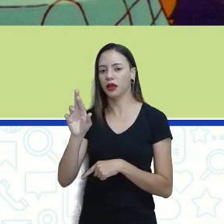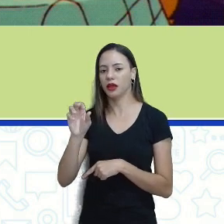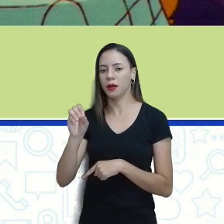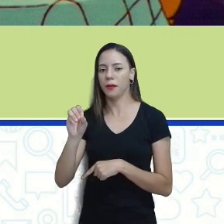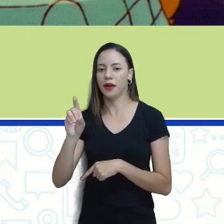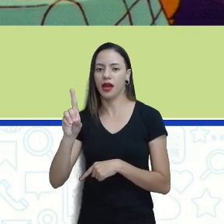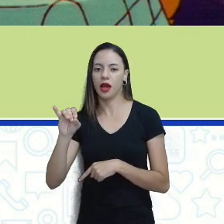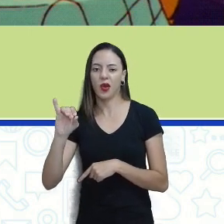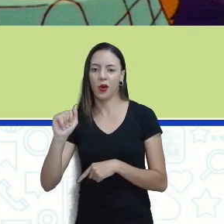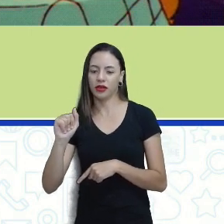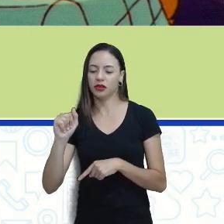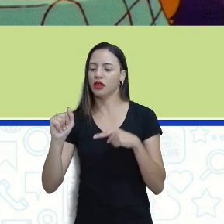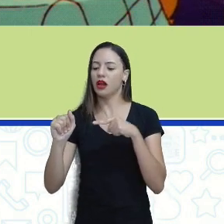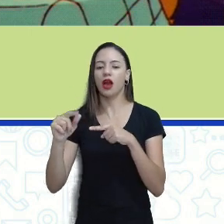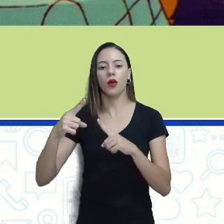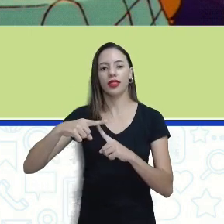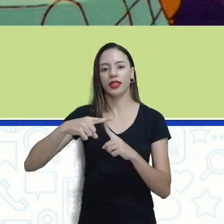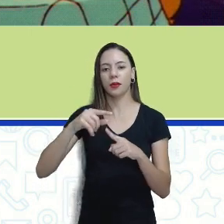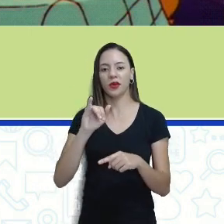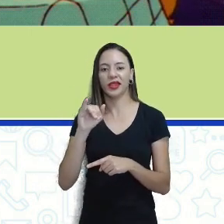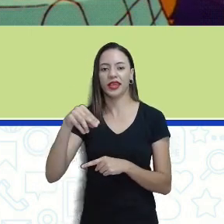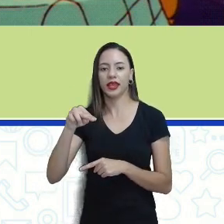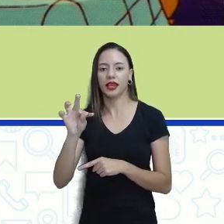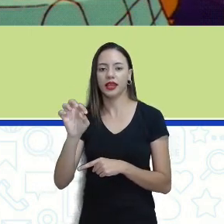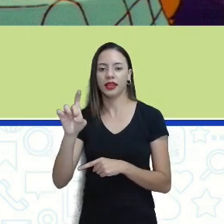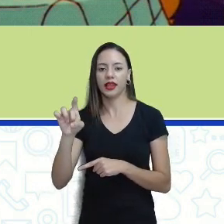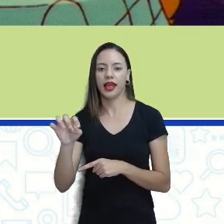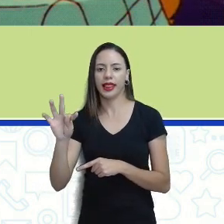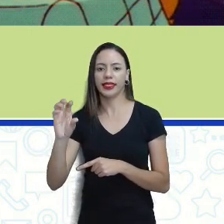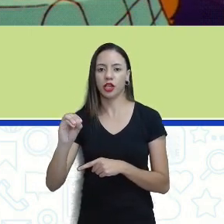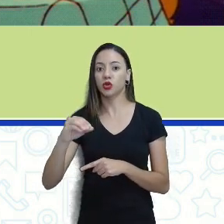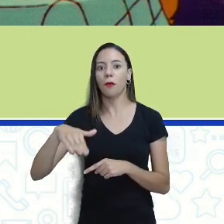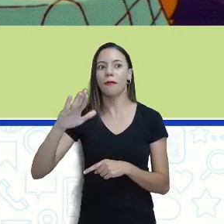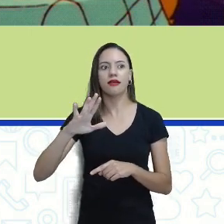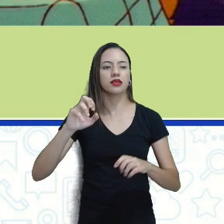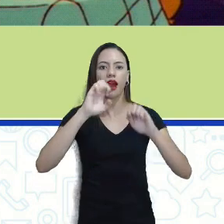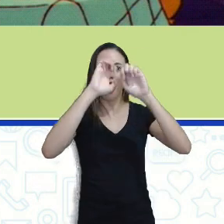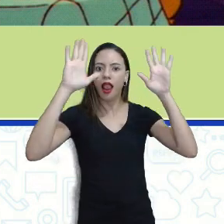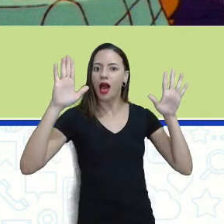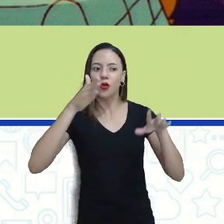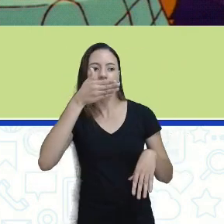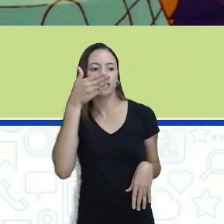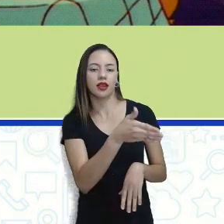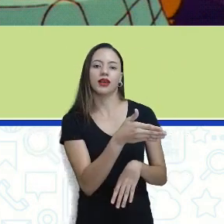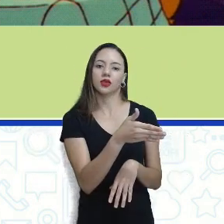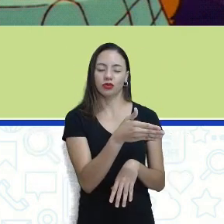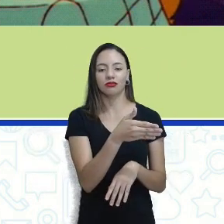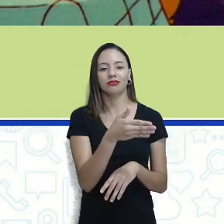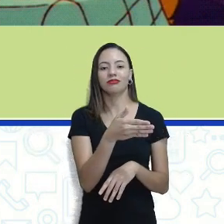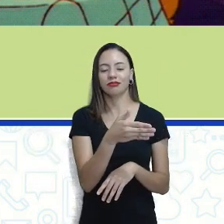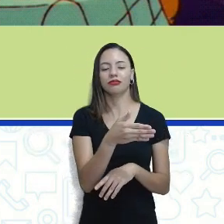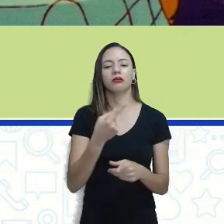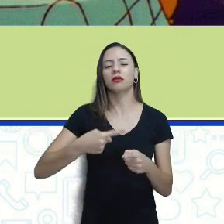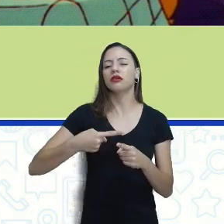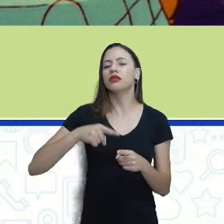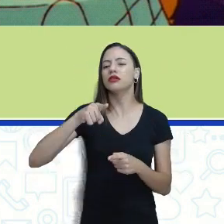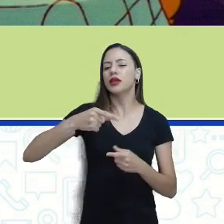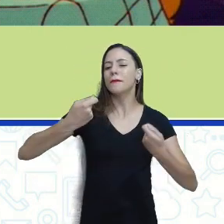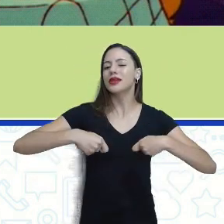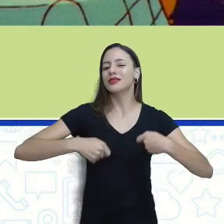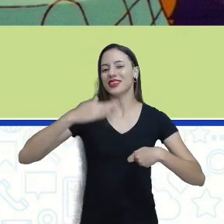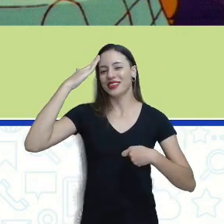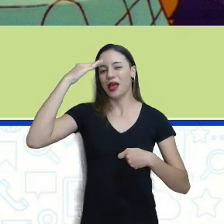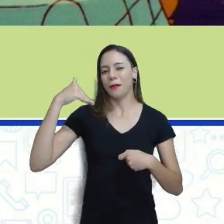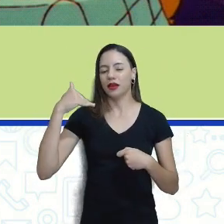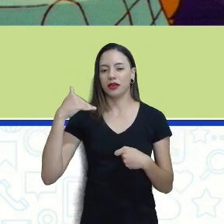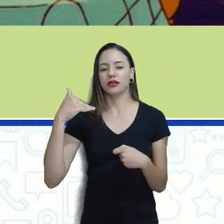paródia, inclusive, é uma intertextualidade mais explícita, né? Isso, professora Adriana? Sim. Porque você precisa saber de onde